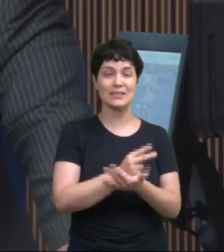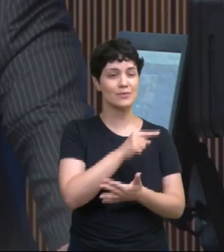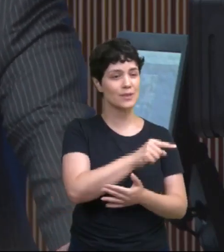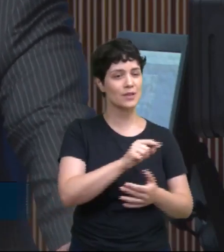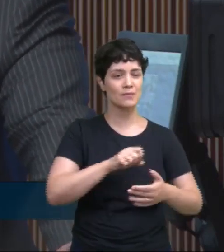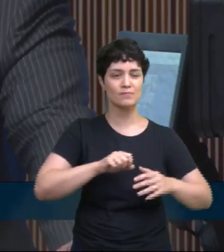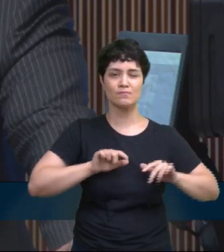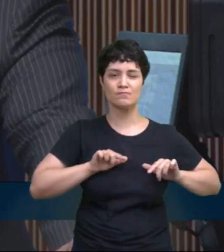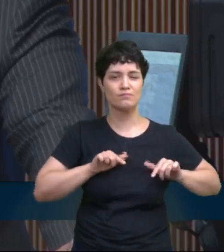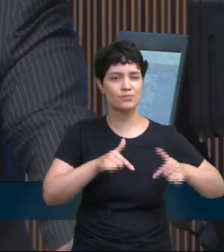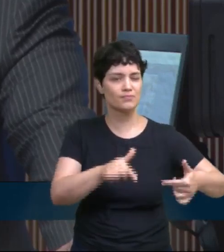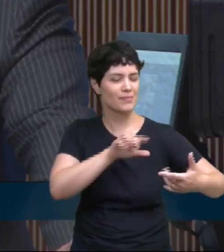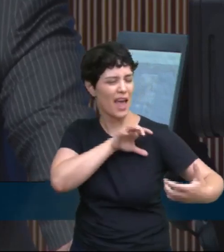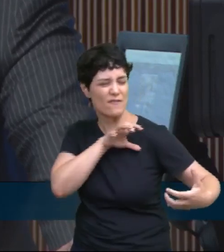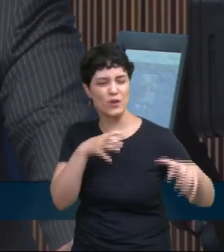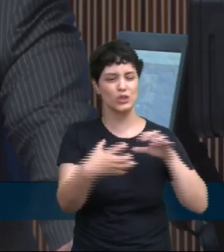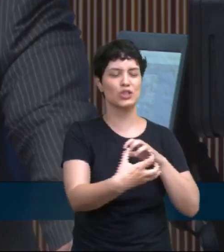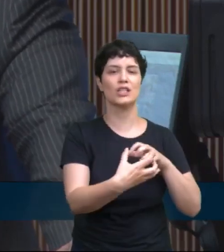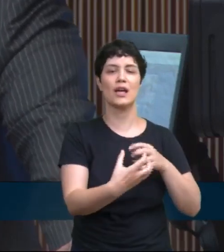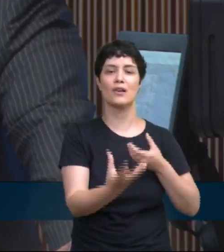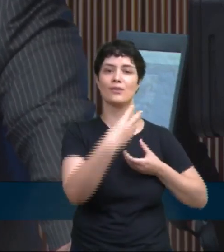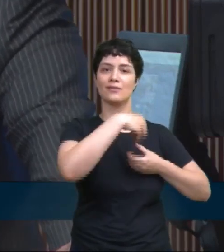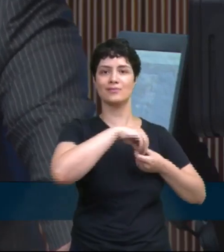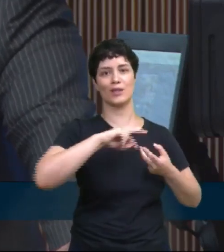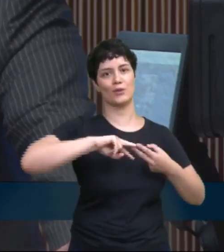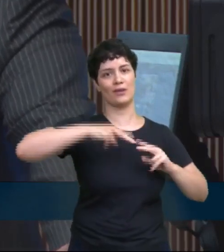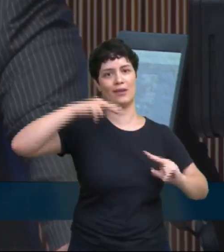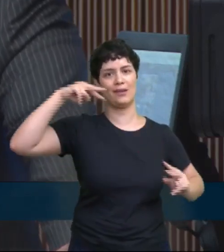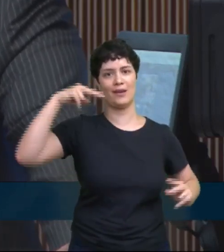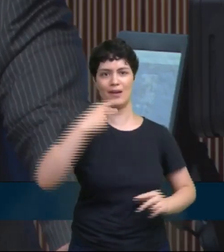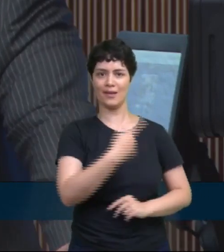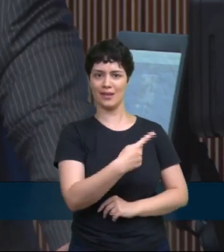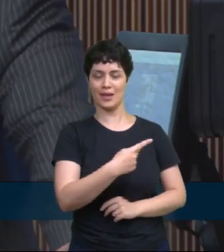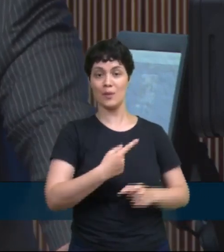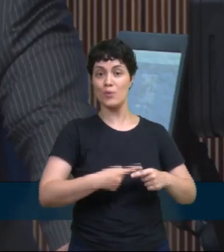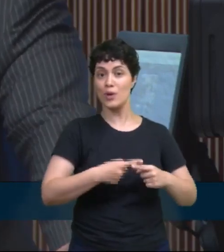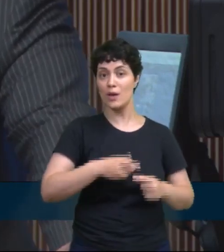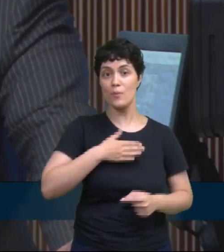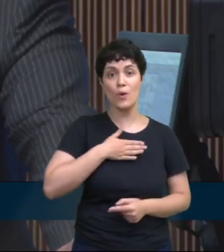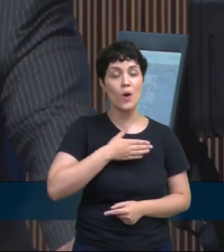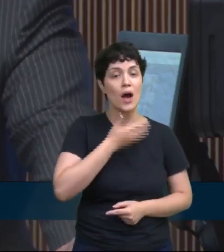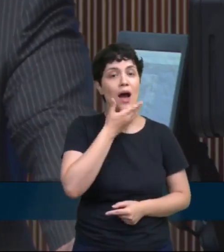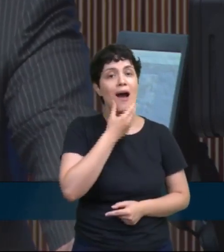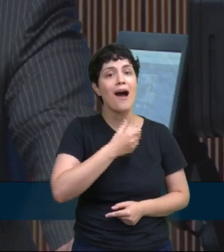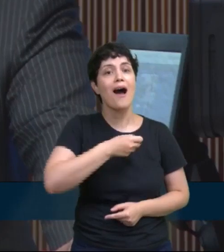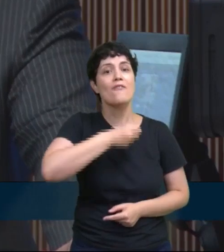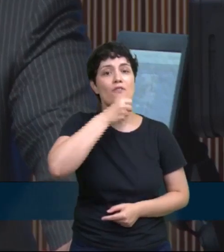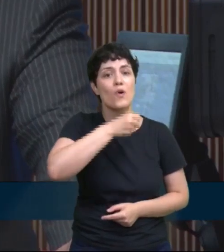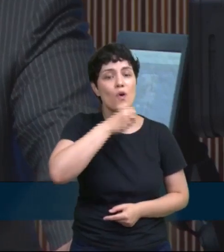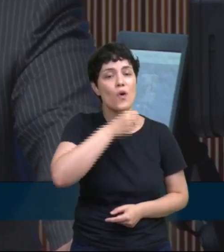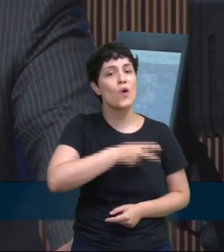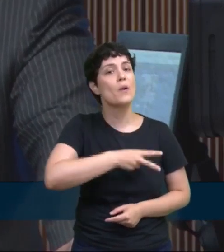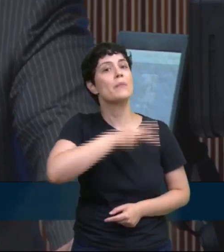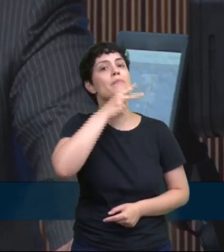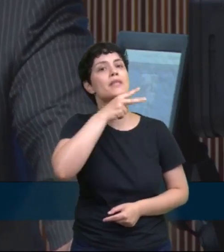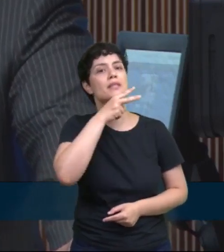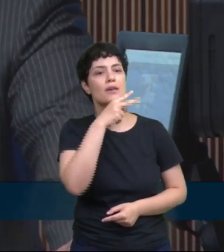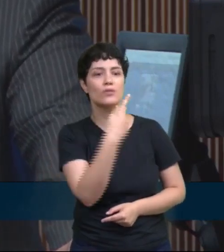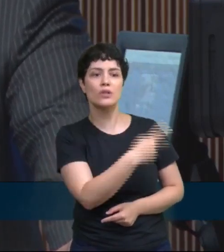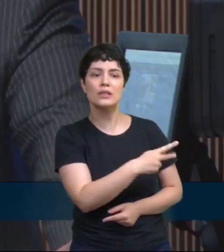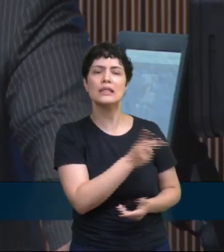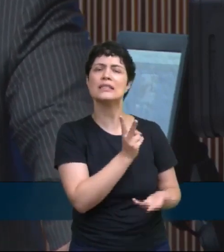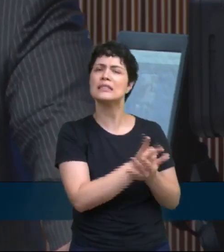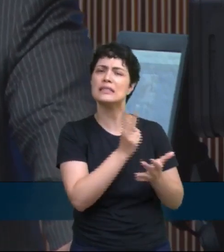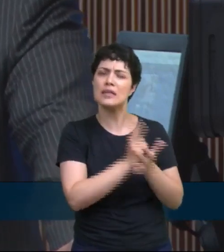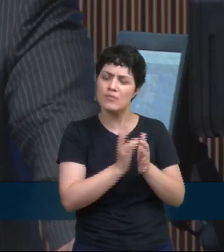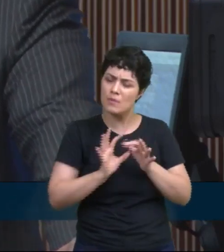por DNA. Meu bisavô, meu avô, ligações políticas e de